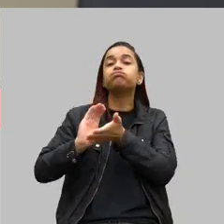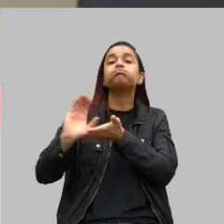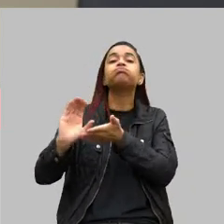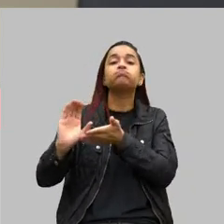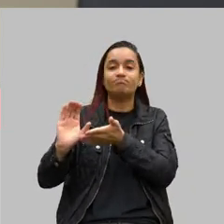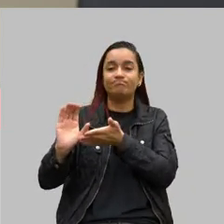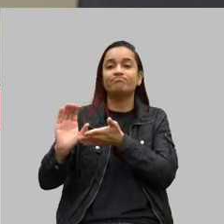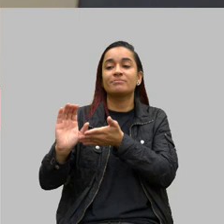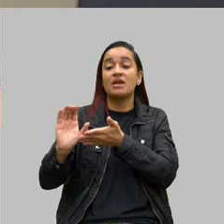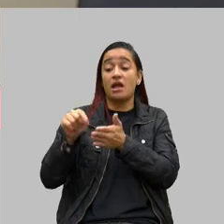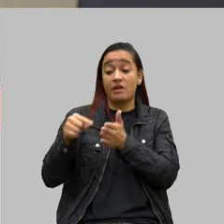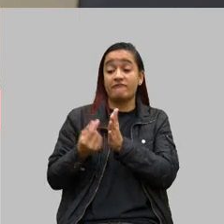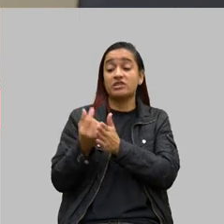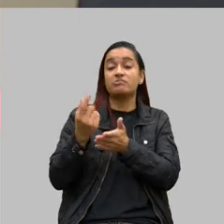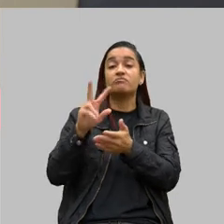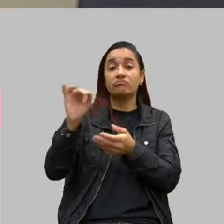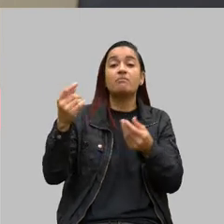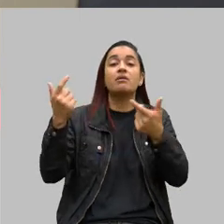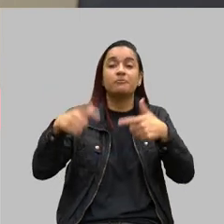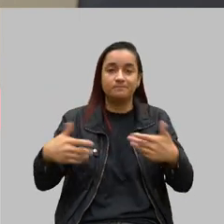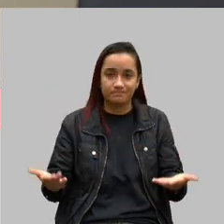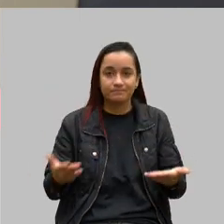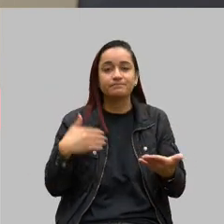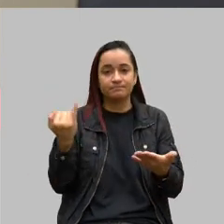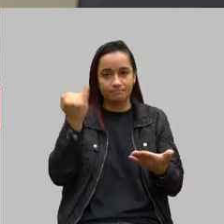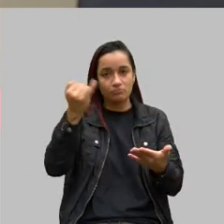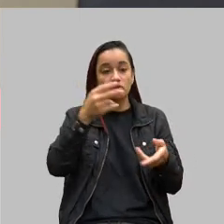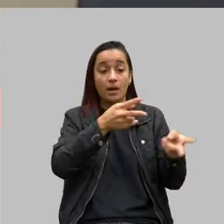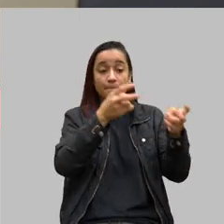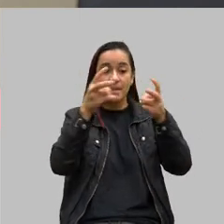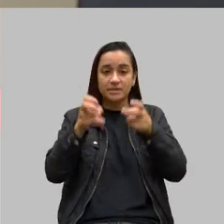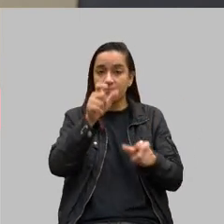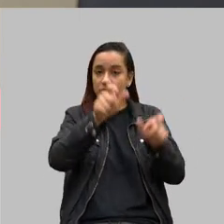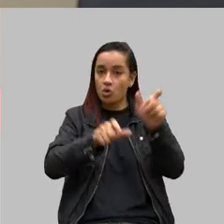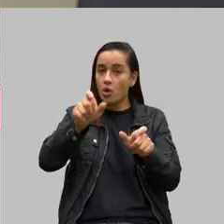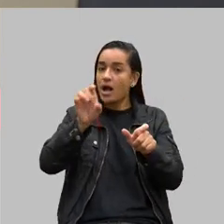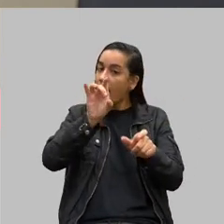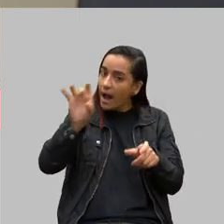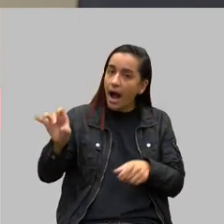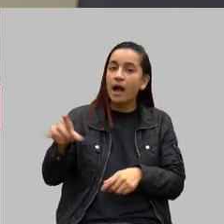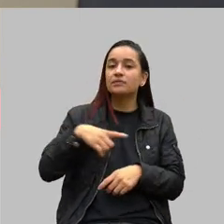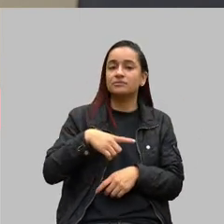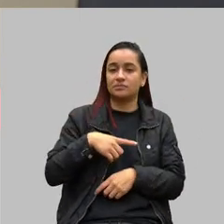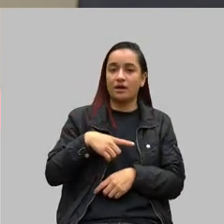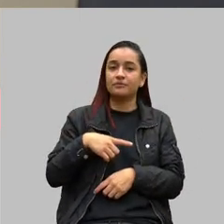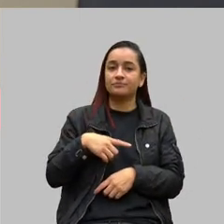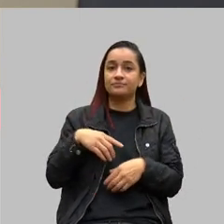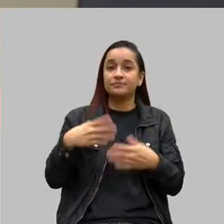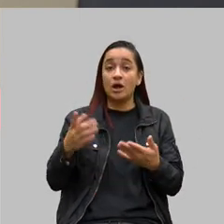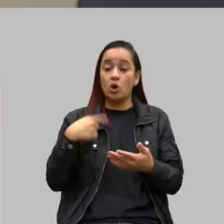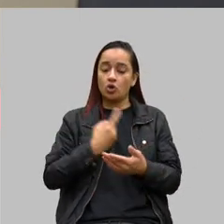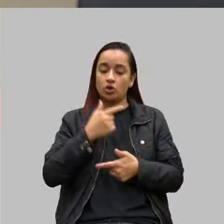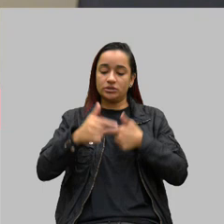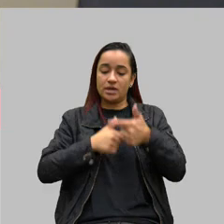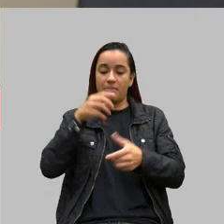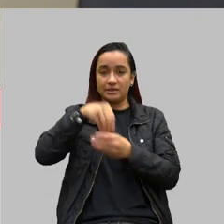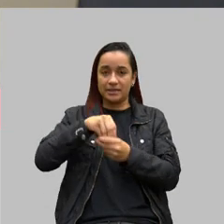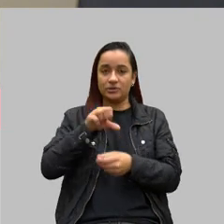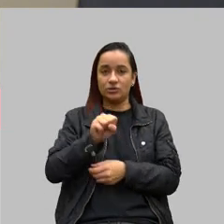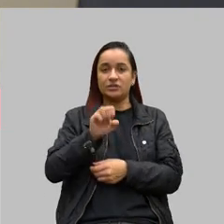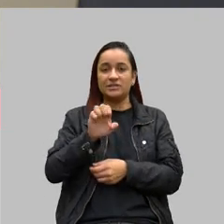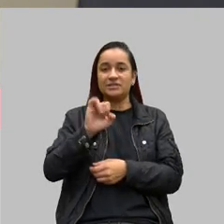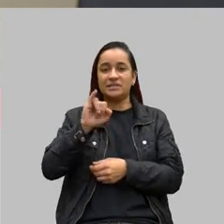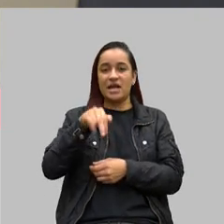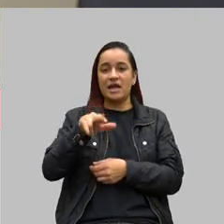que aqueles investimentos estão trazendo e essa percepção tem que ser de cada um né e o que a gente trabalha no âmbito da da seinfra é que né a população